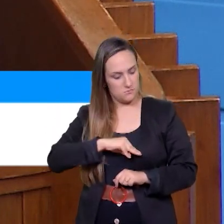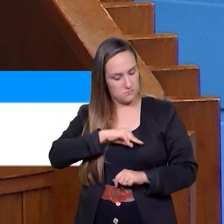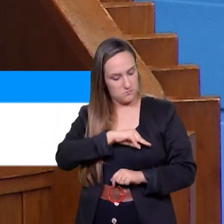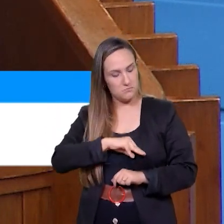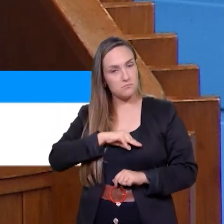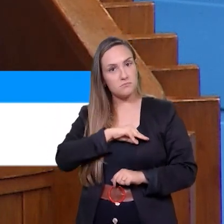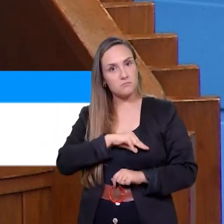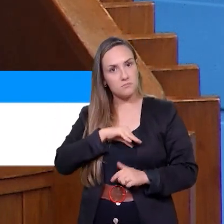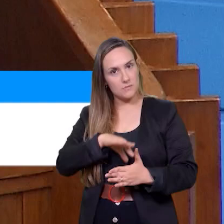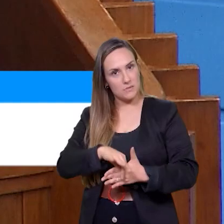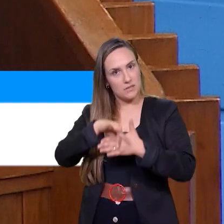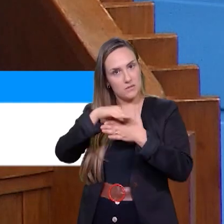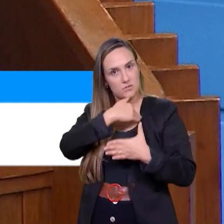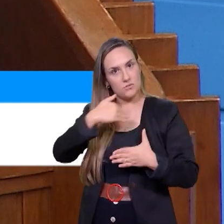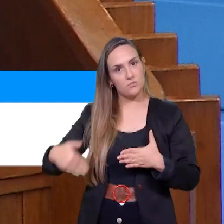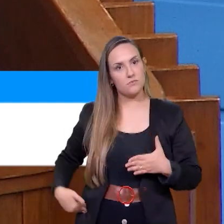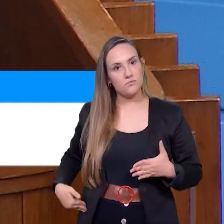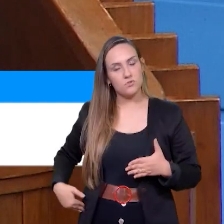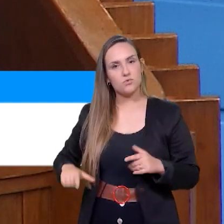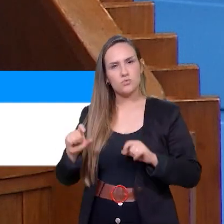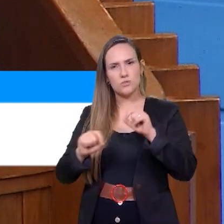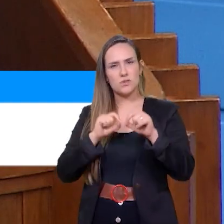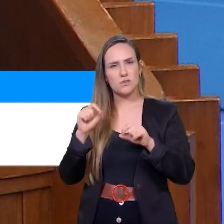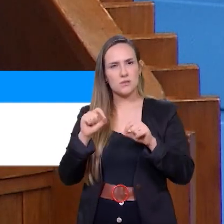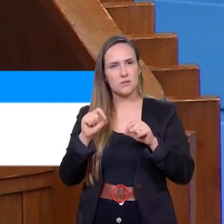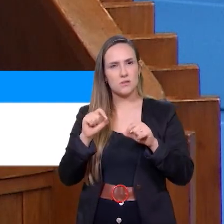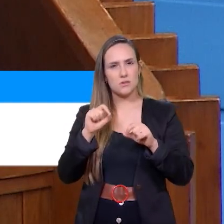pouco diferente dos outros anos.